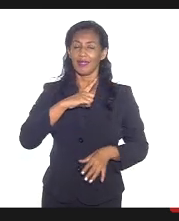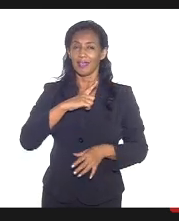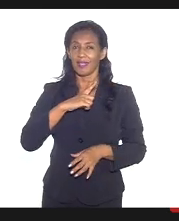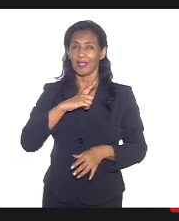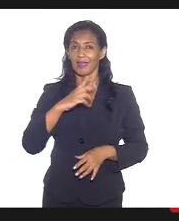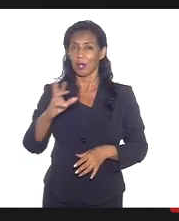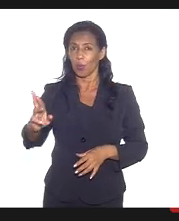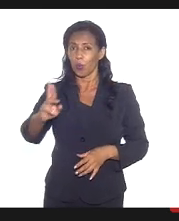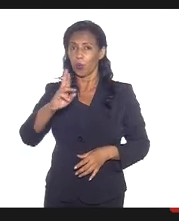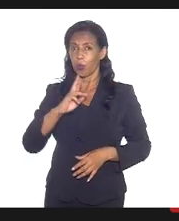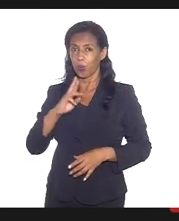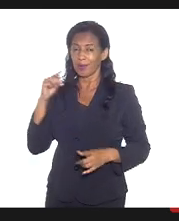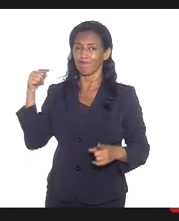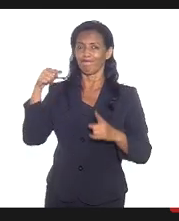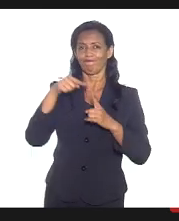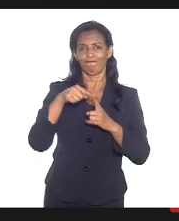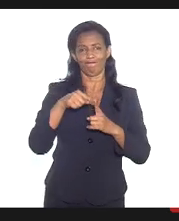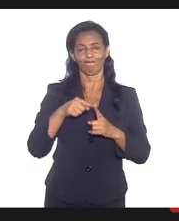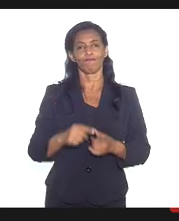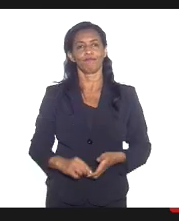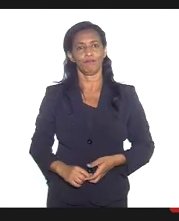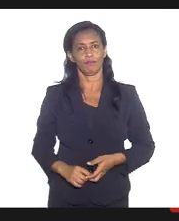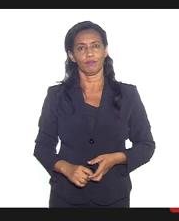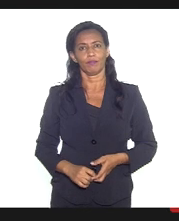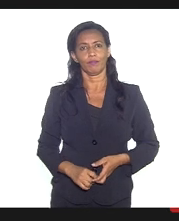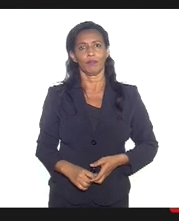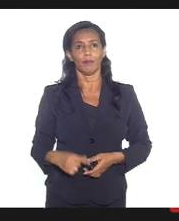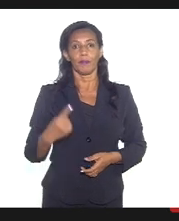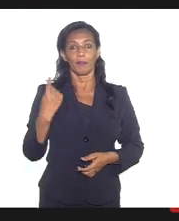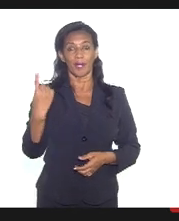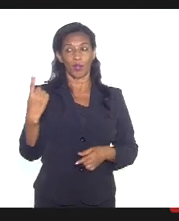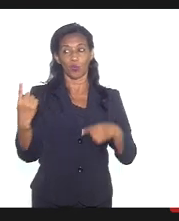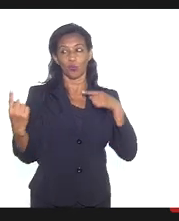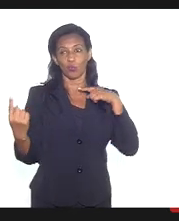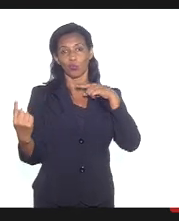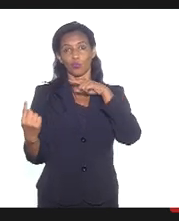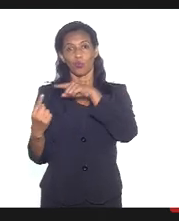o resultado almejado, né? Para um setor acabar